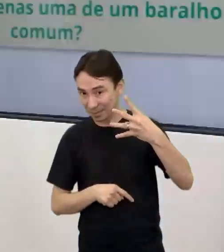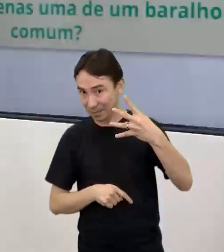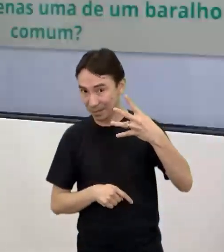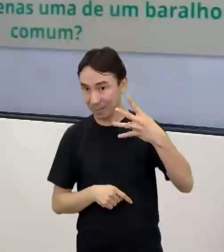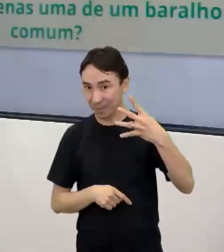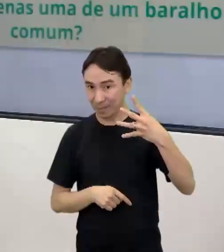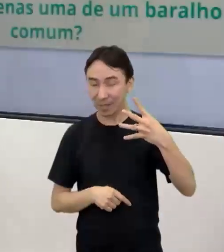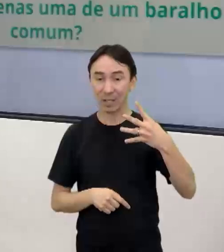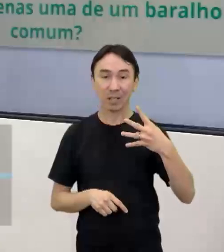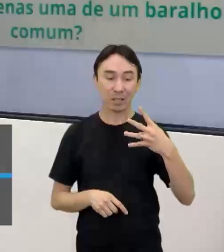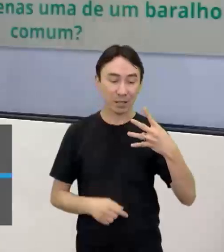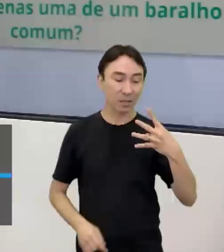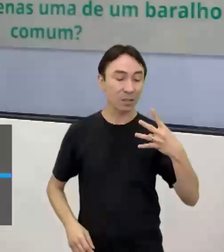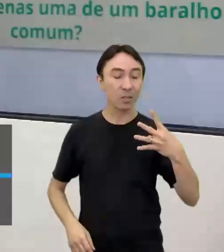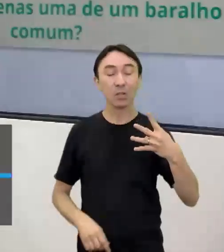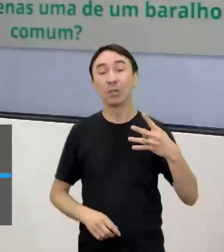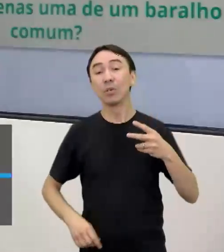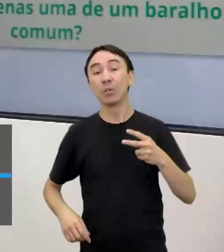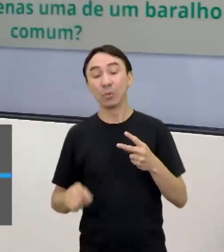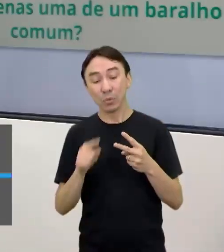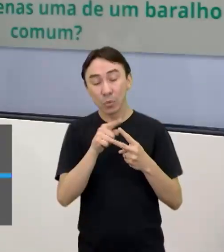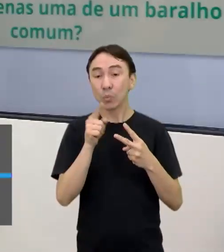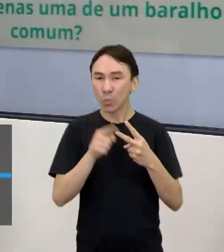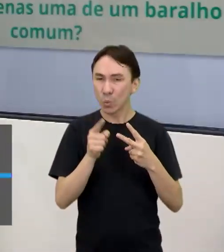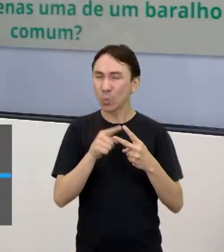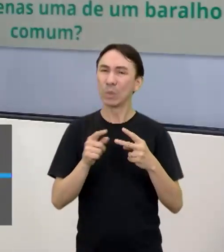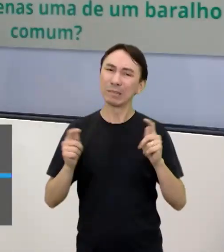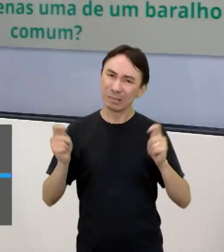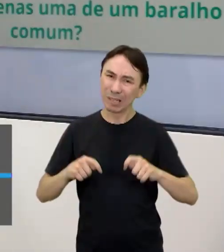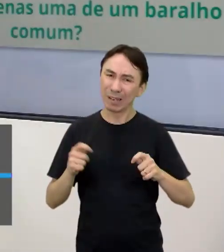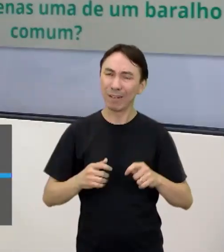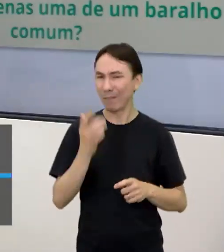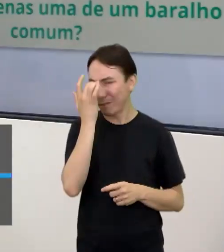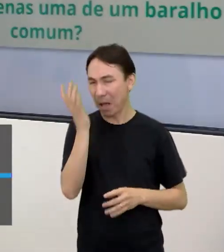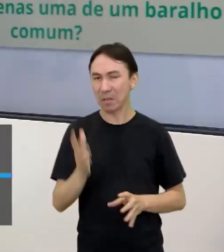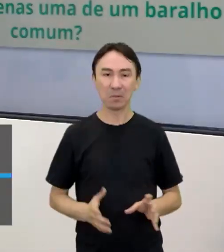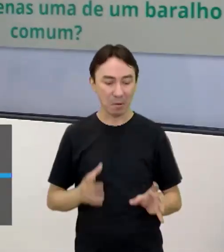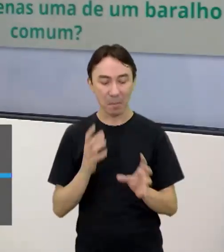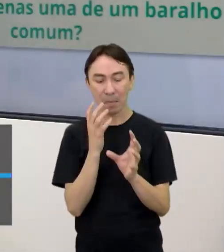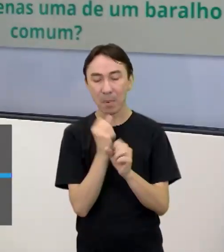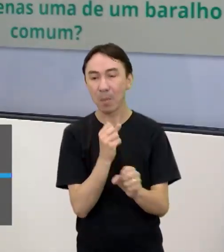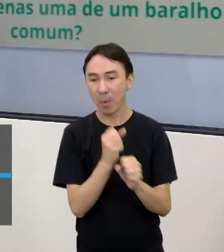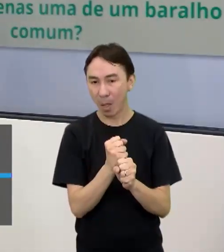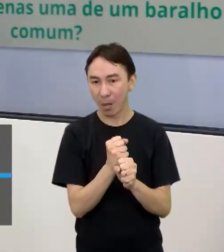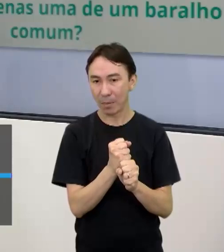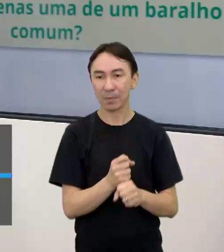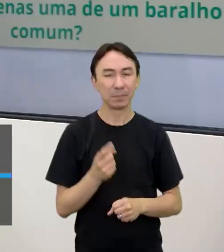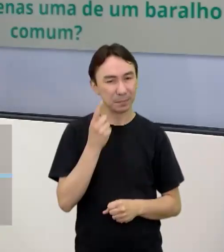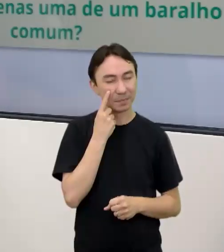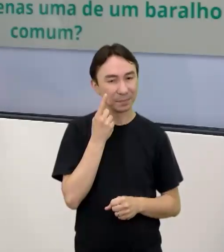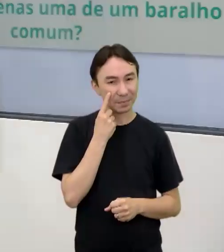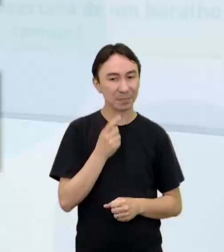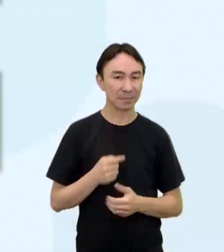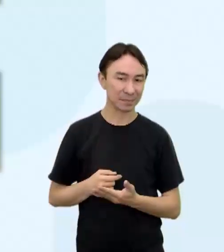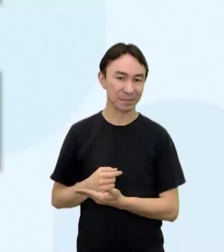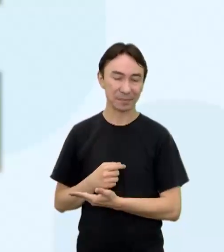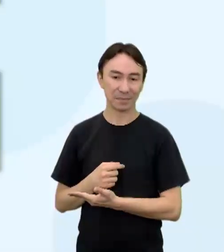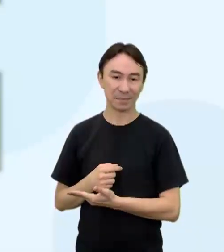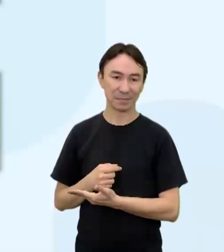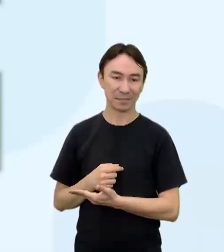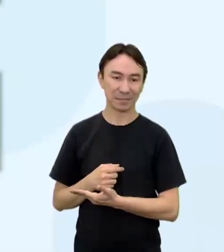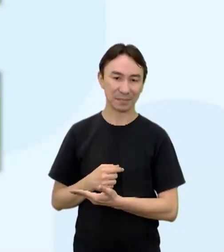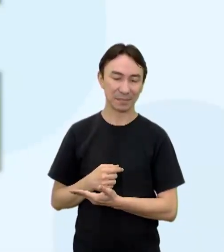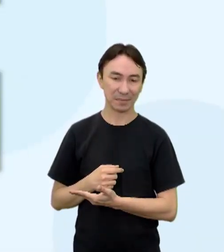galera, só 2 a gente consegue calcular aí de bate-pronto com mais facilidade, né? Olha aí, ó, vão ficar as 2 que dá pra